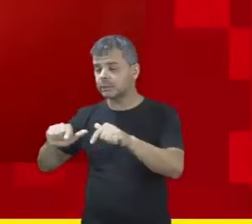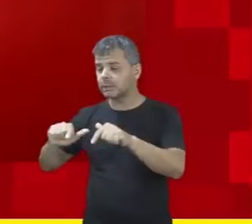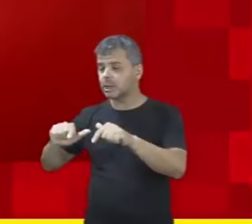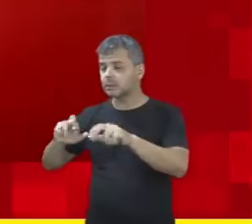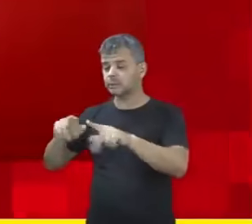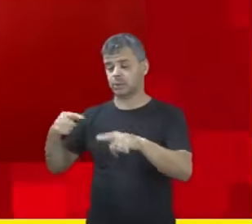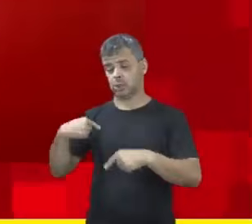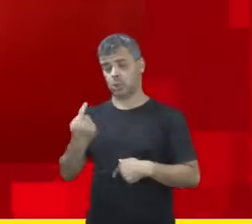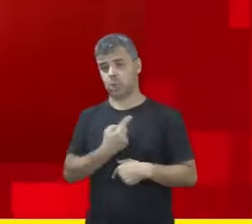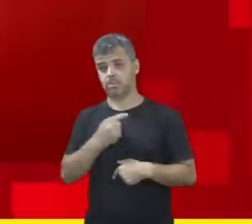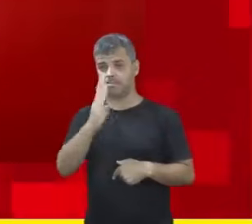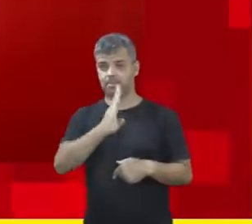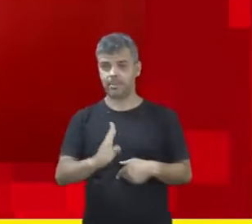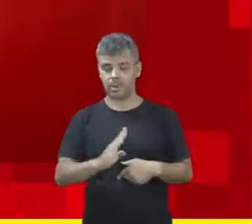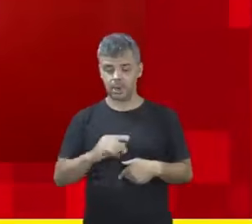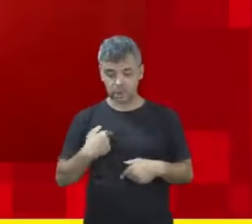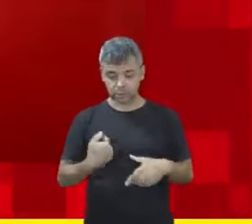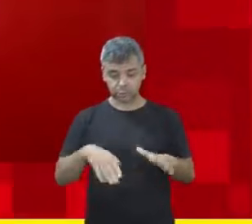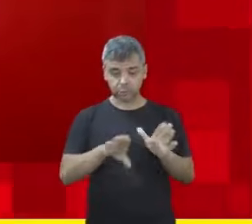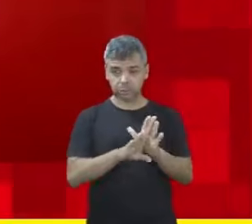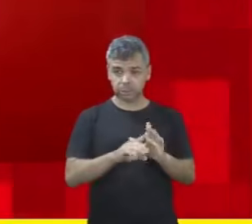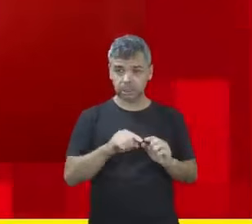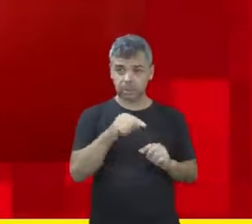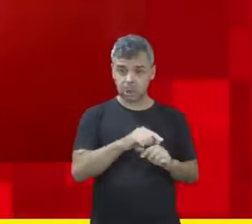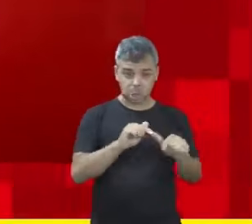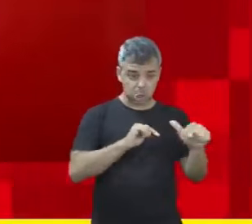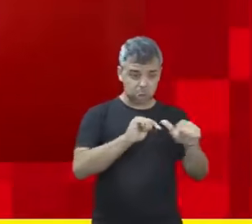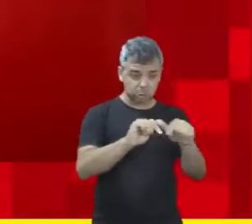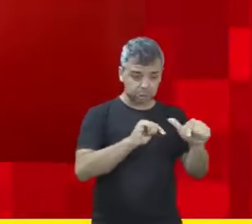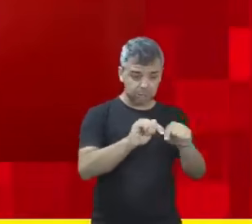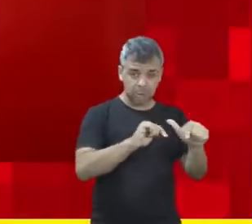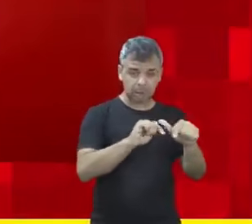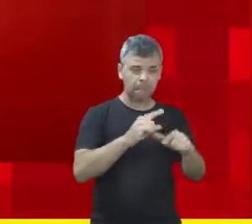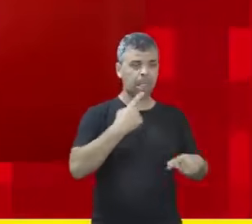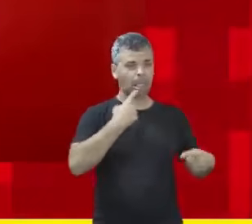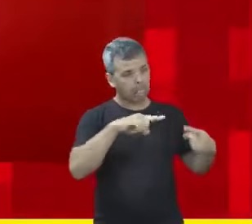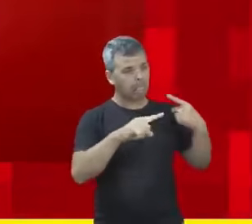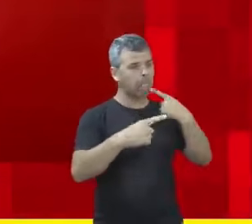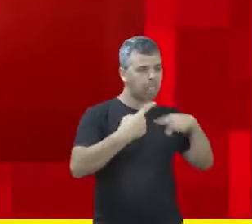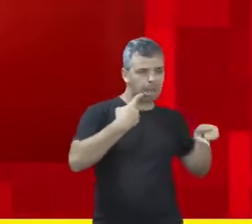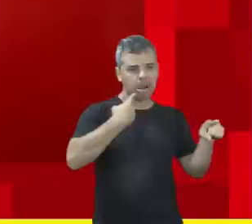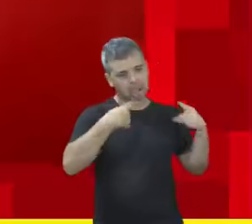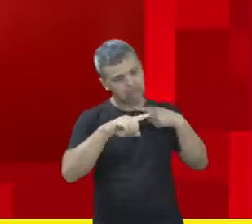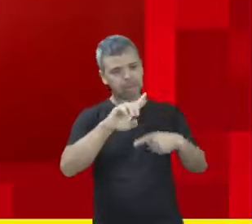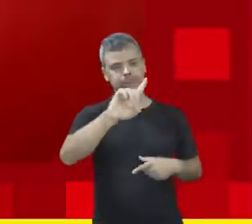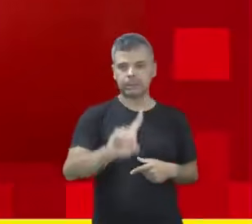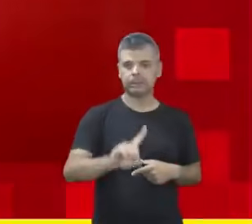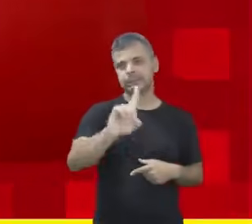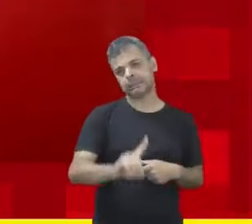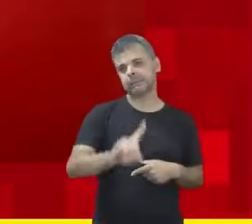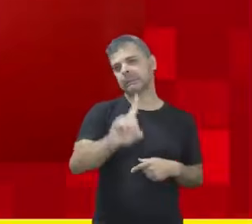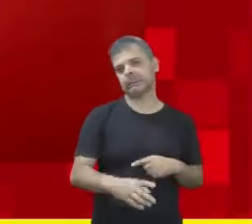porque muitas vezes a gente é tido como o trabalhador que reclama muito de direitos e tal.